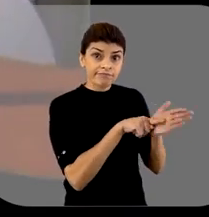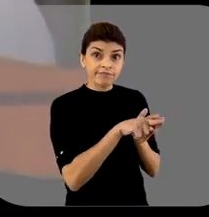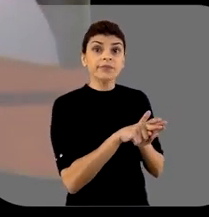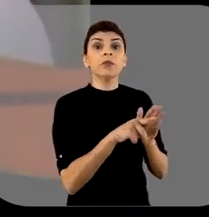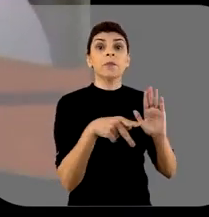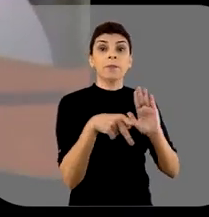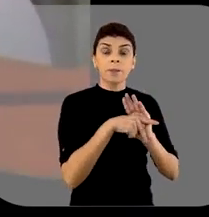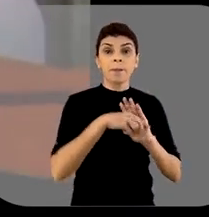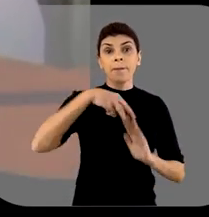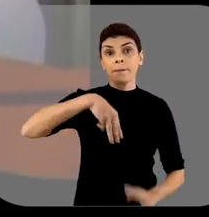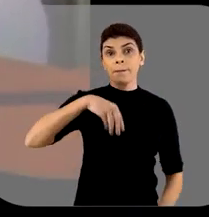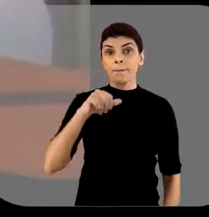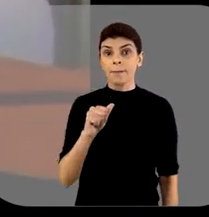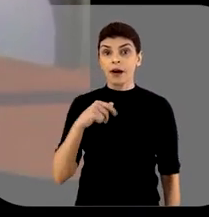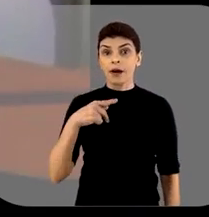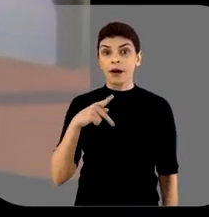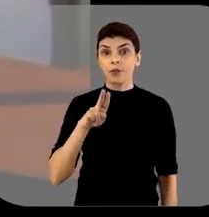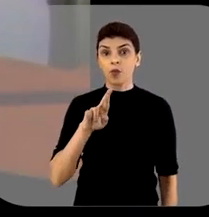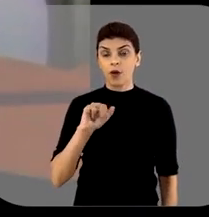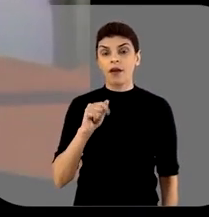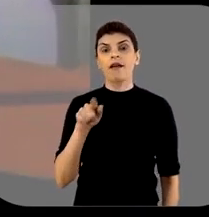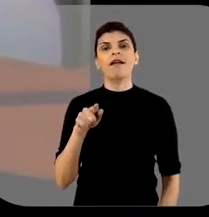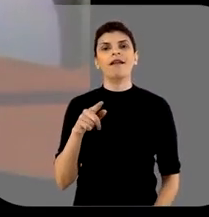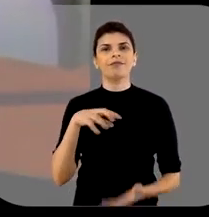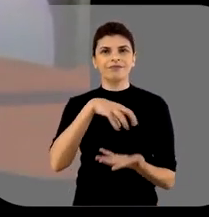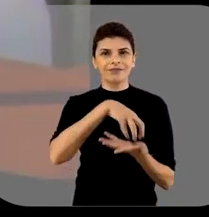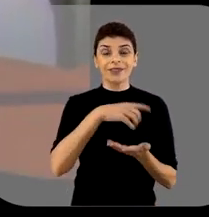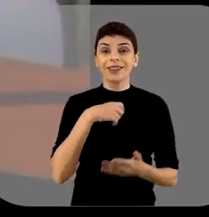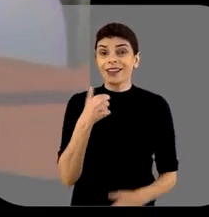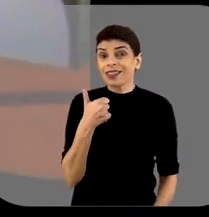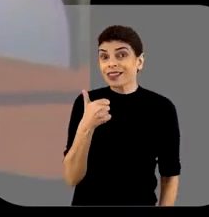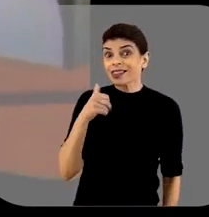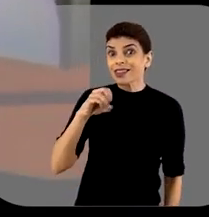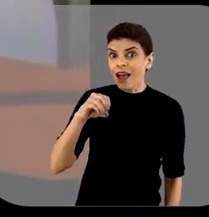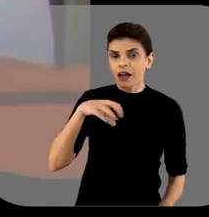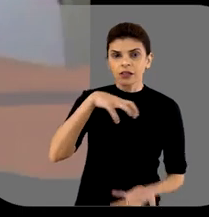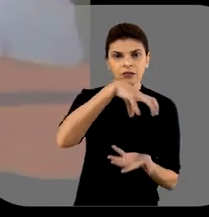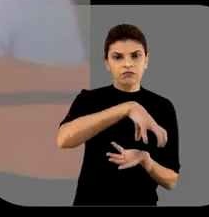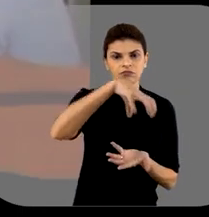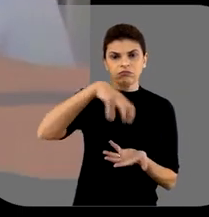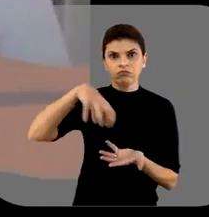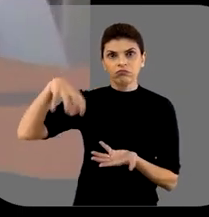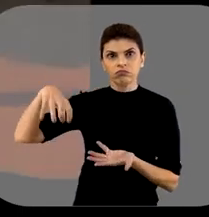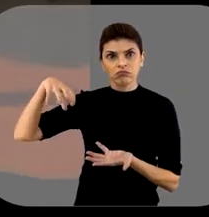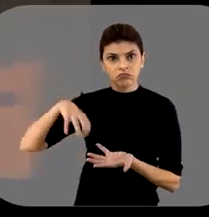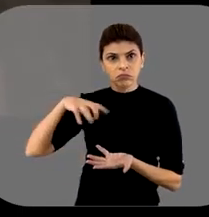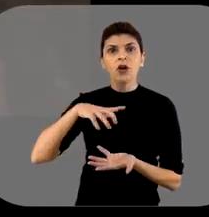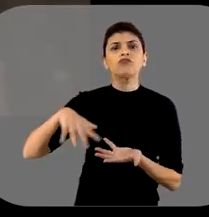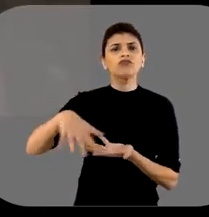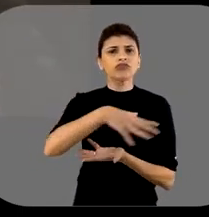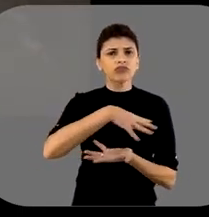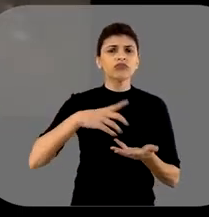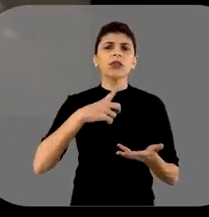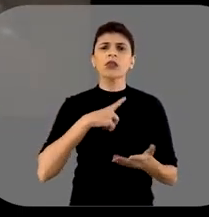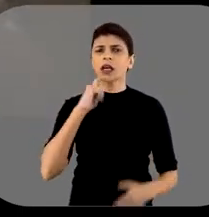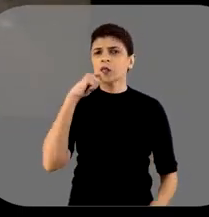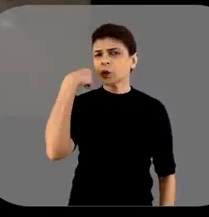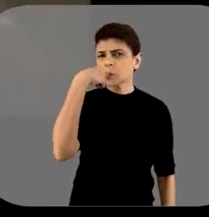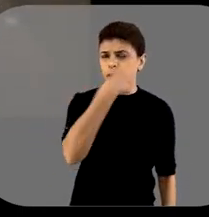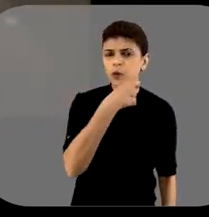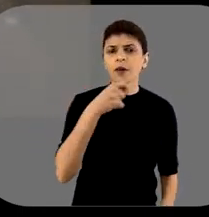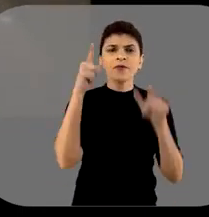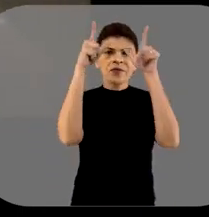no Mapuera. Além dessa aldeia, como eu falei, tem 10 aldeias nesse rio. A equipe tem